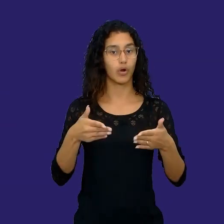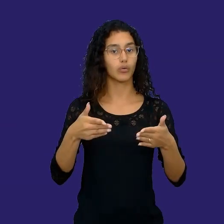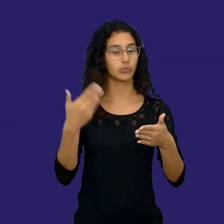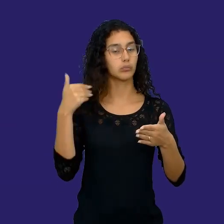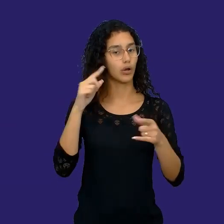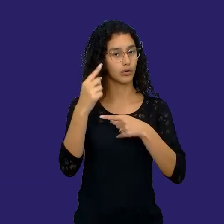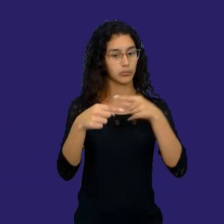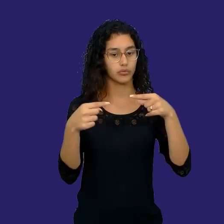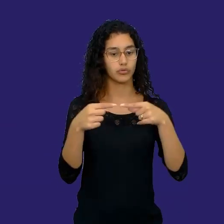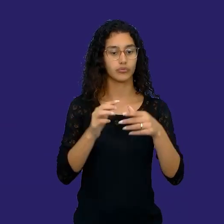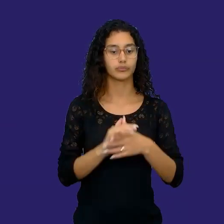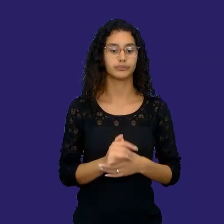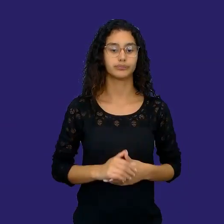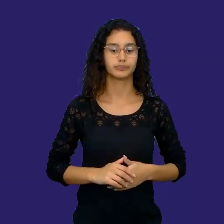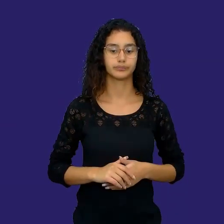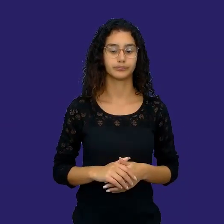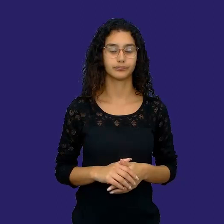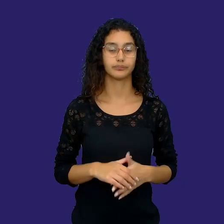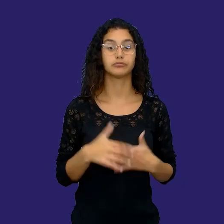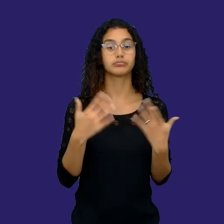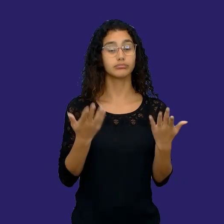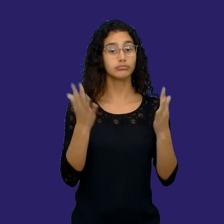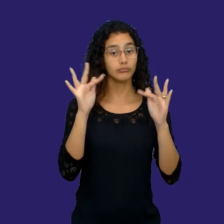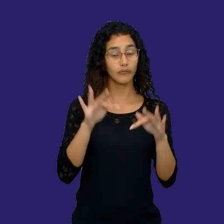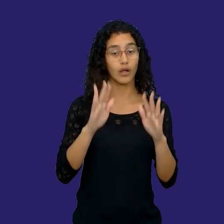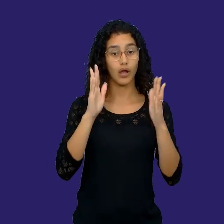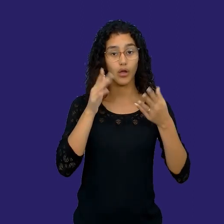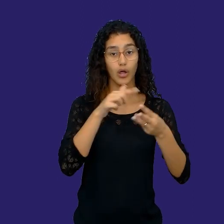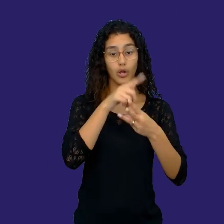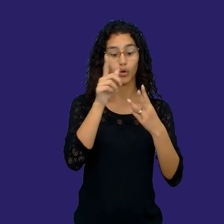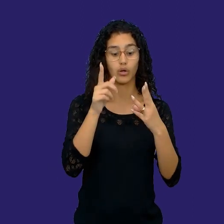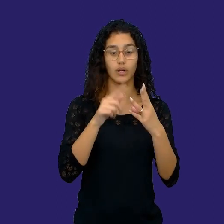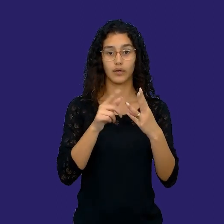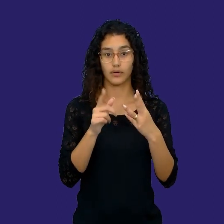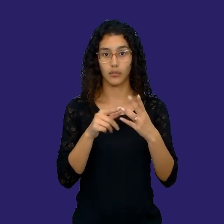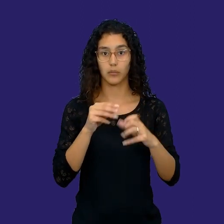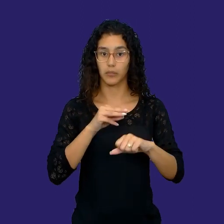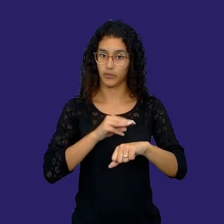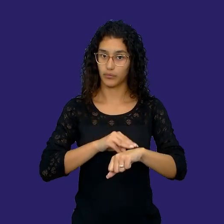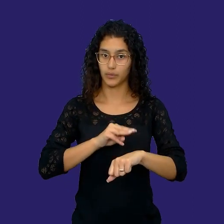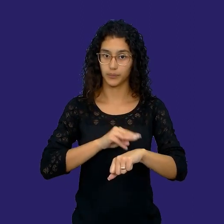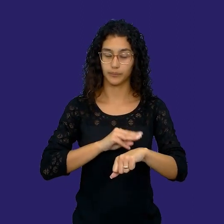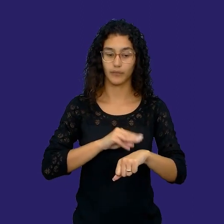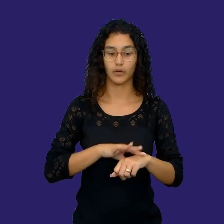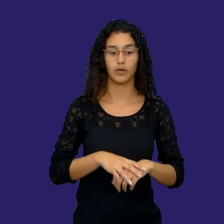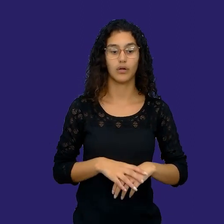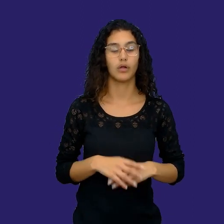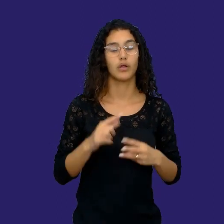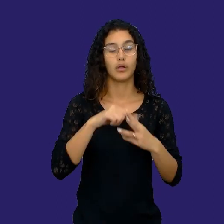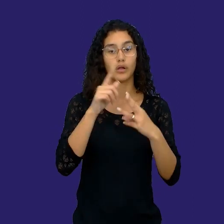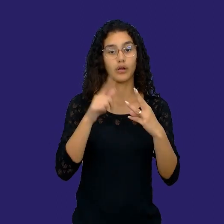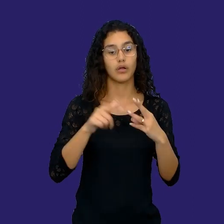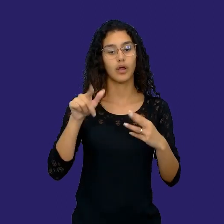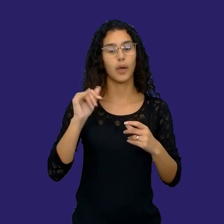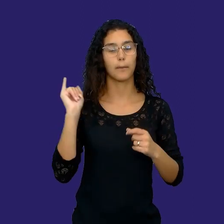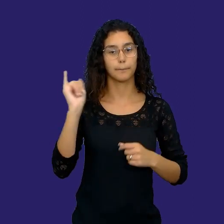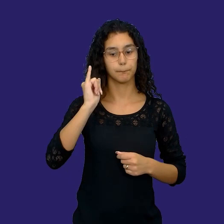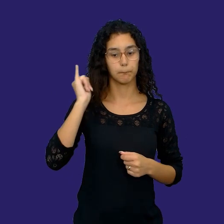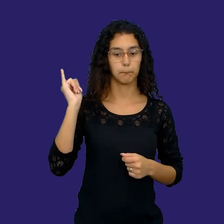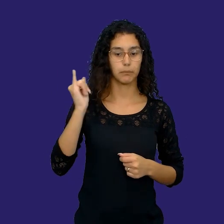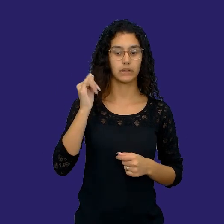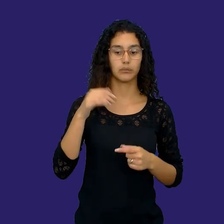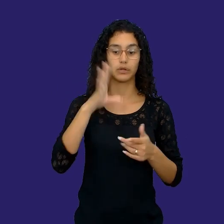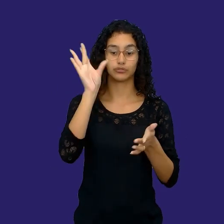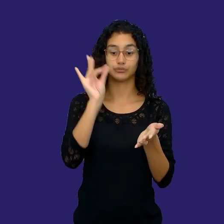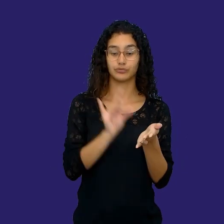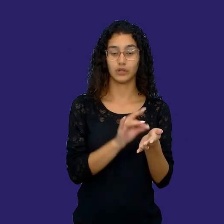grande objetivo. Por fim, estamos chegando agora, então, no nosso terceiro momento. Um terceiro momento é muito importante, porque,